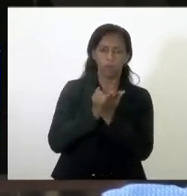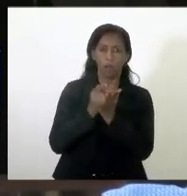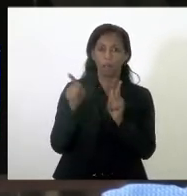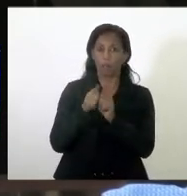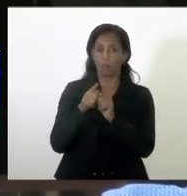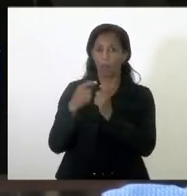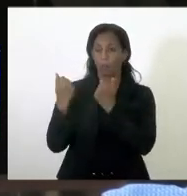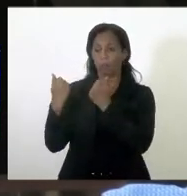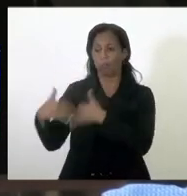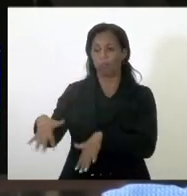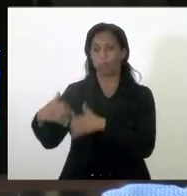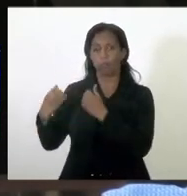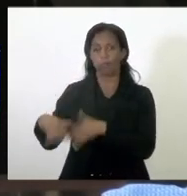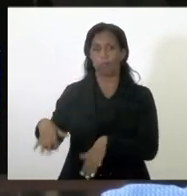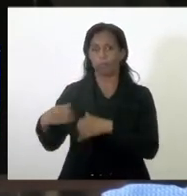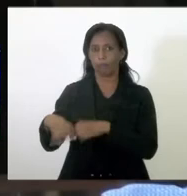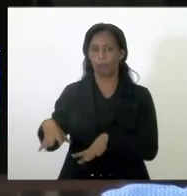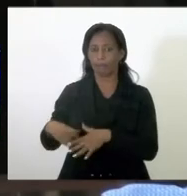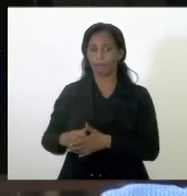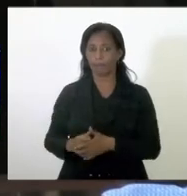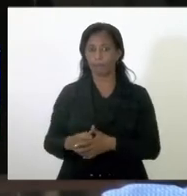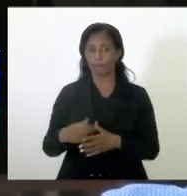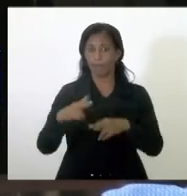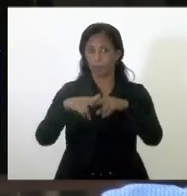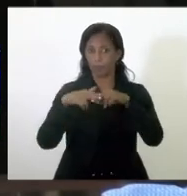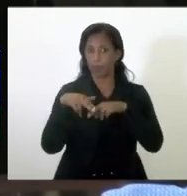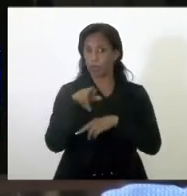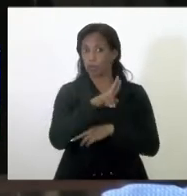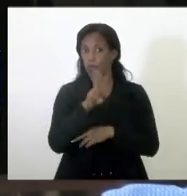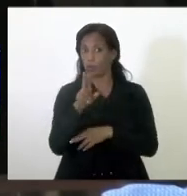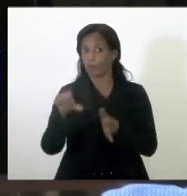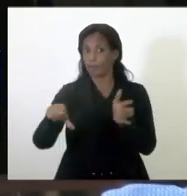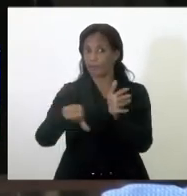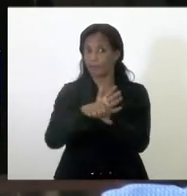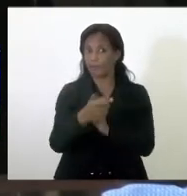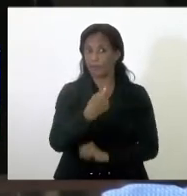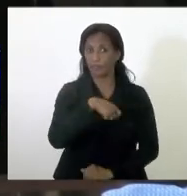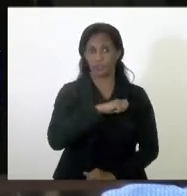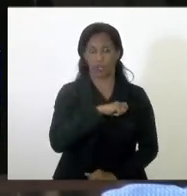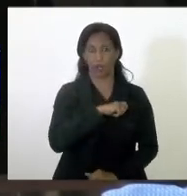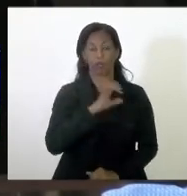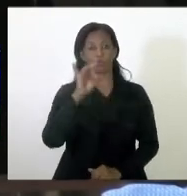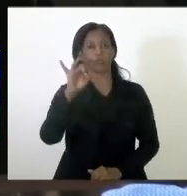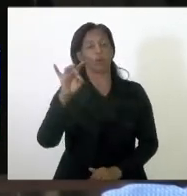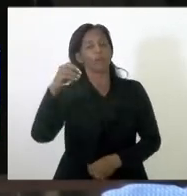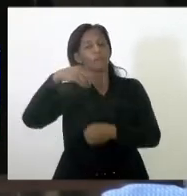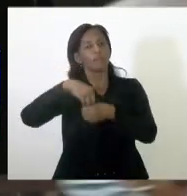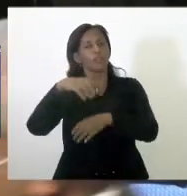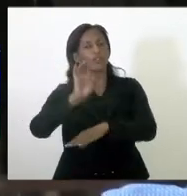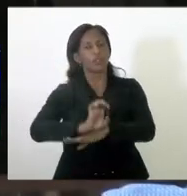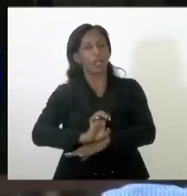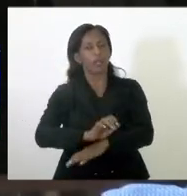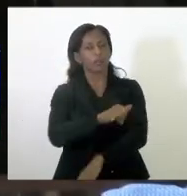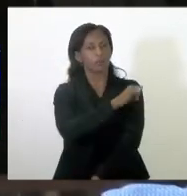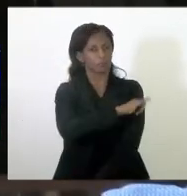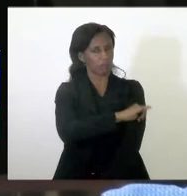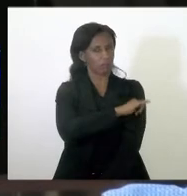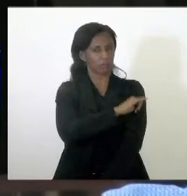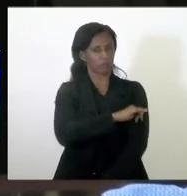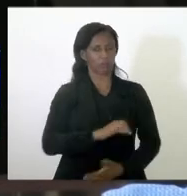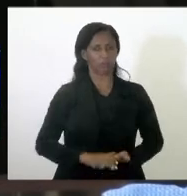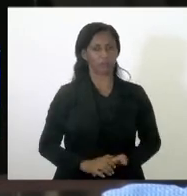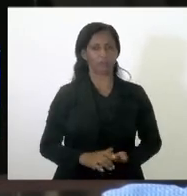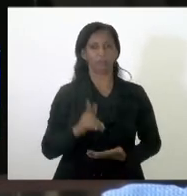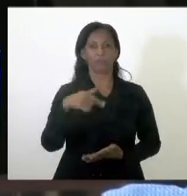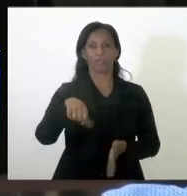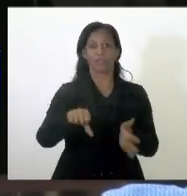despesa. Por isso é a crise fiscal. Só que tem que, no estado do Rio de Janeiro,